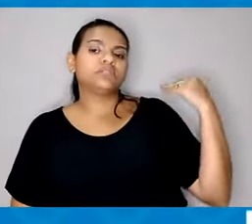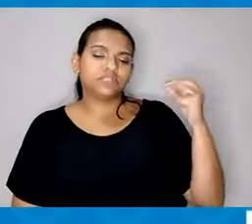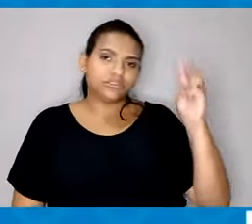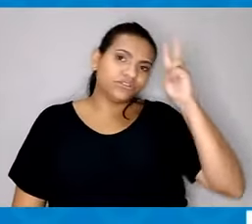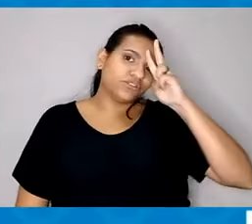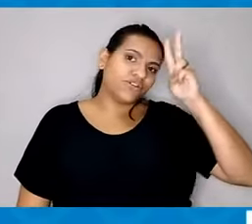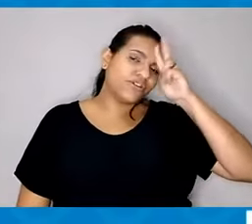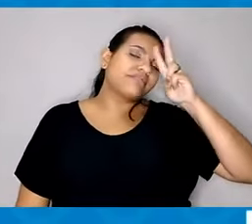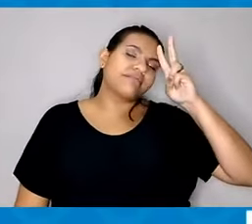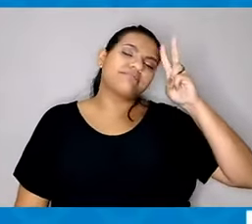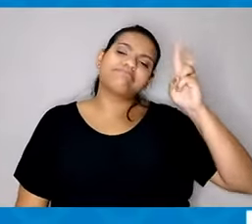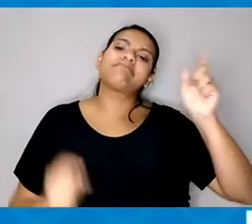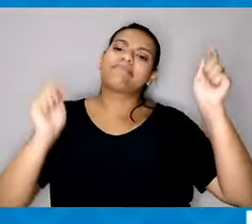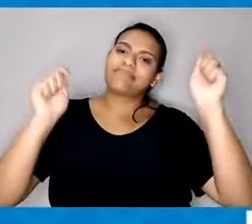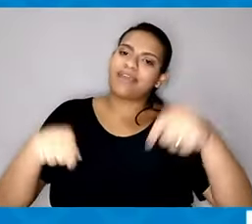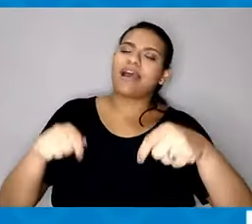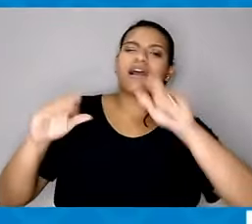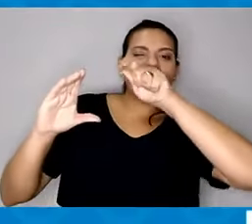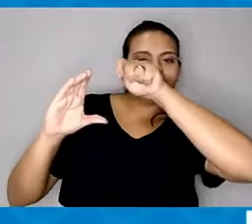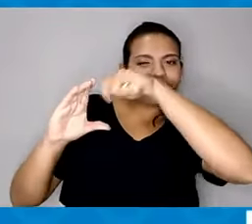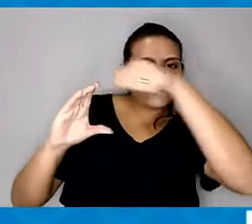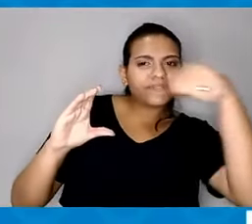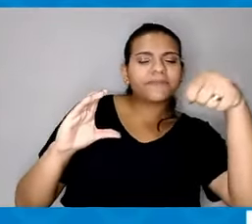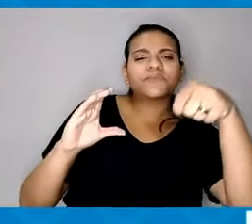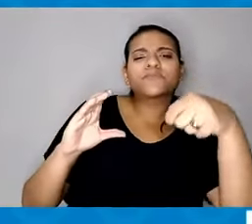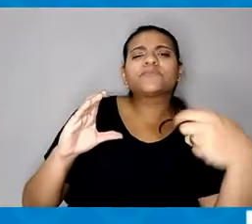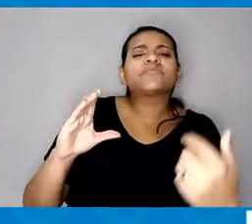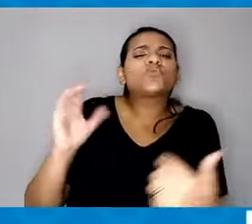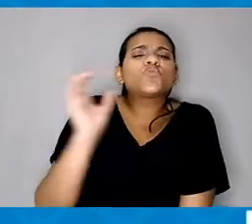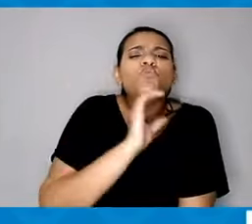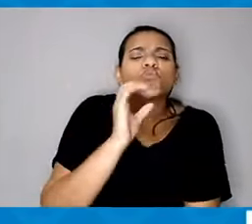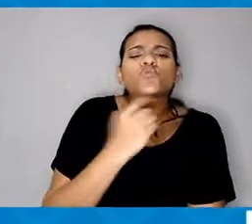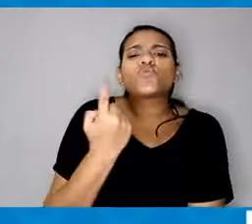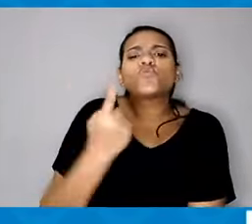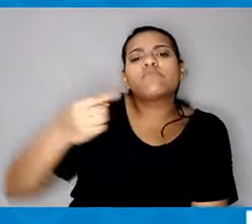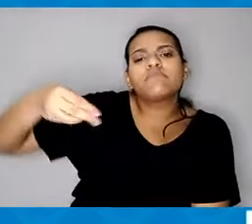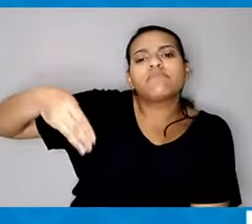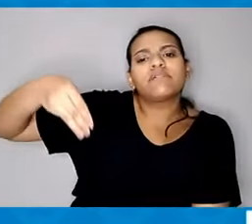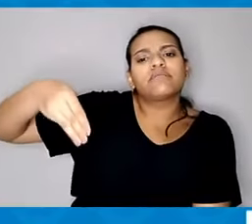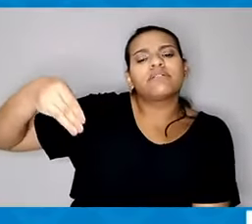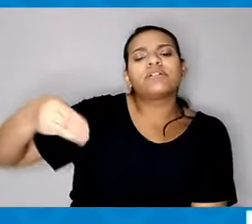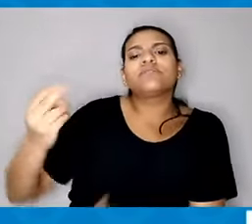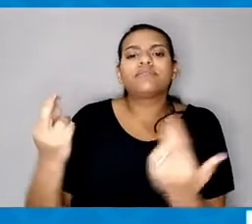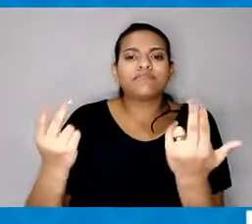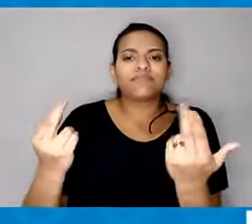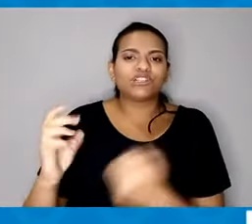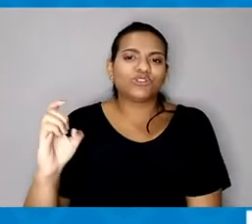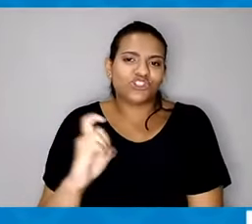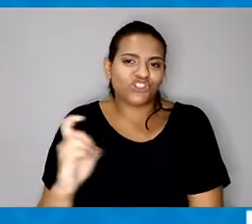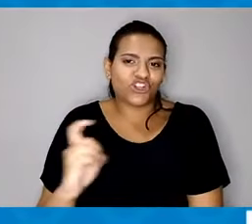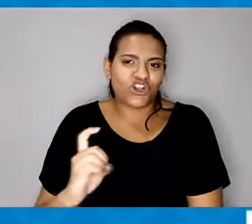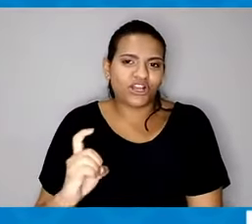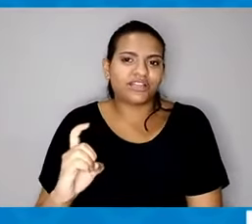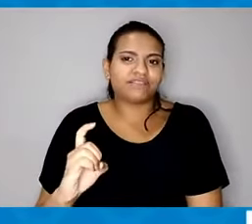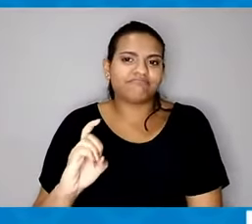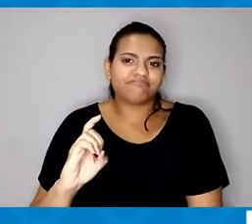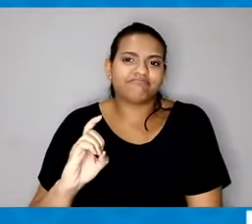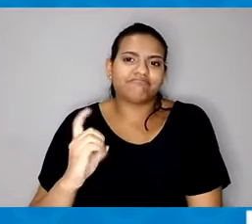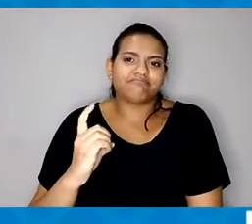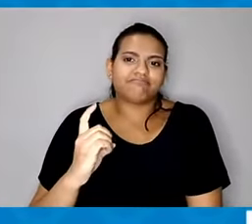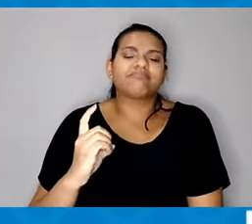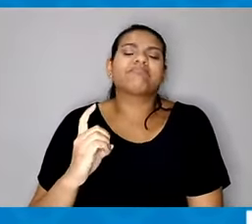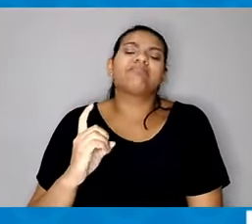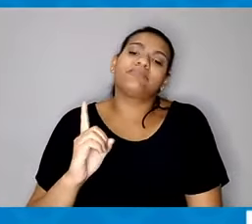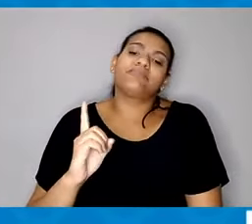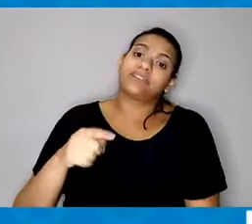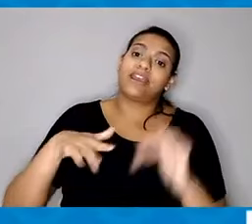desses pequenos filmes de 1 minuto que eles fazem no TikTok. E aí você está usando uma rede social onde ele já